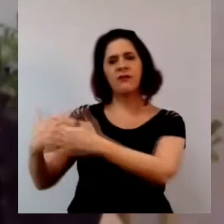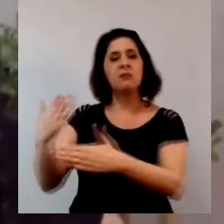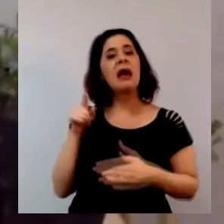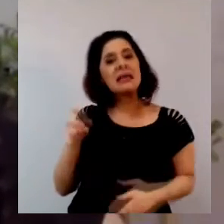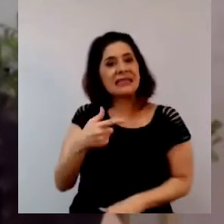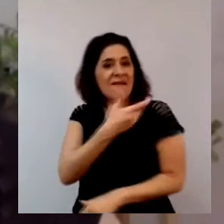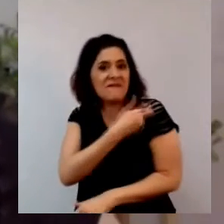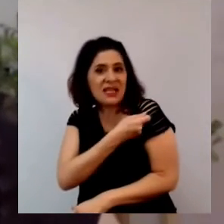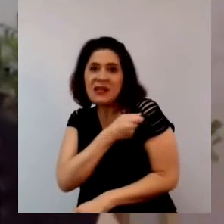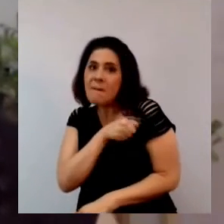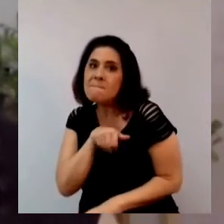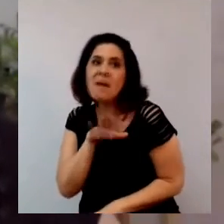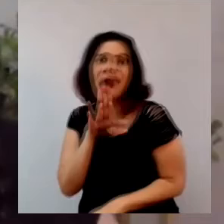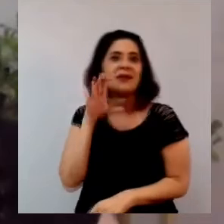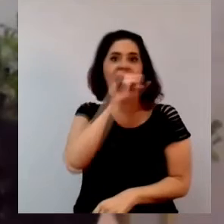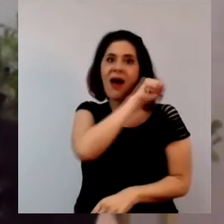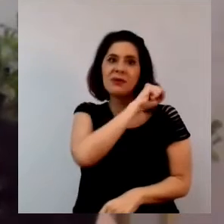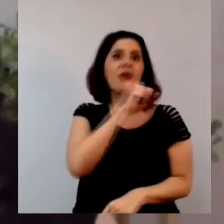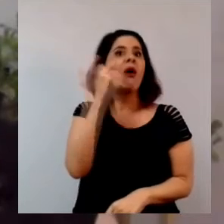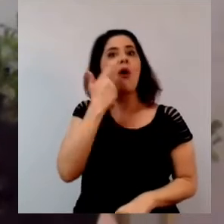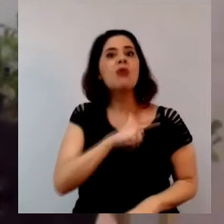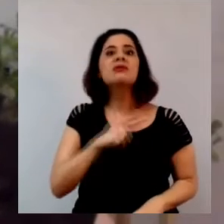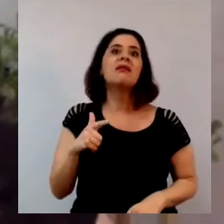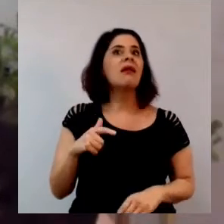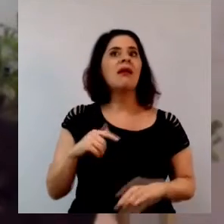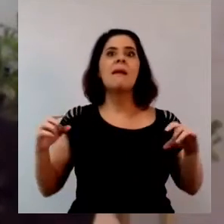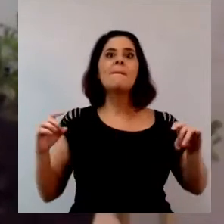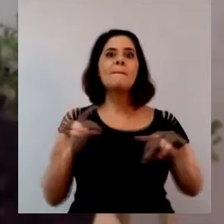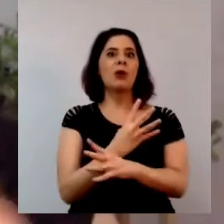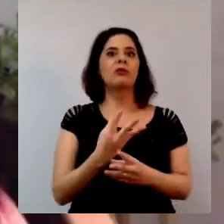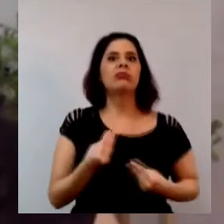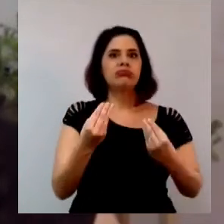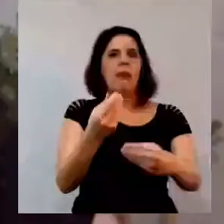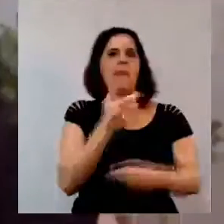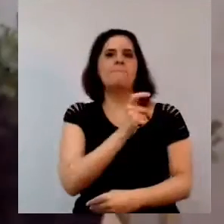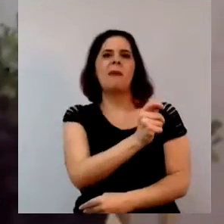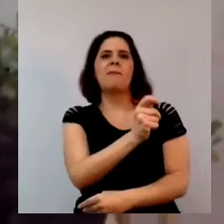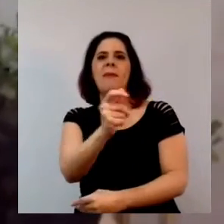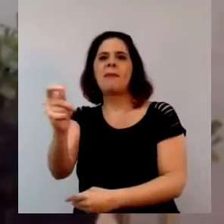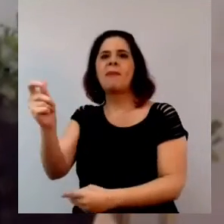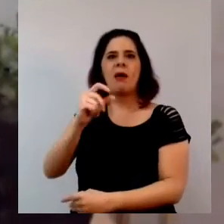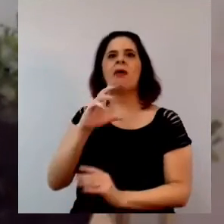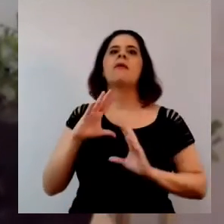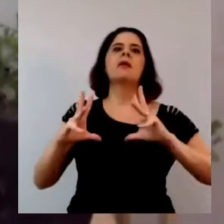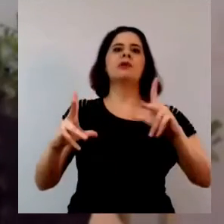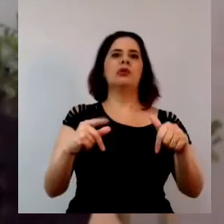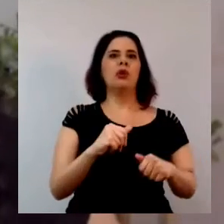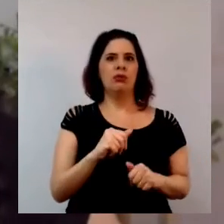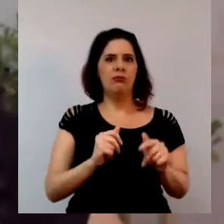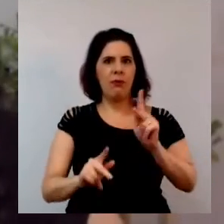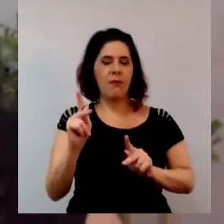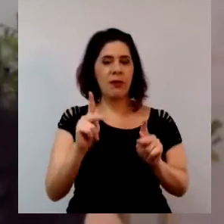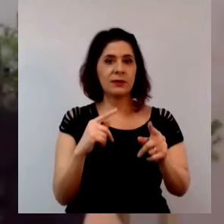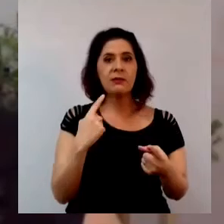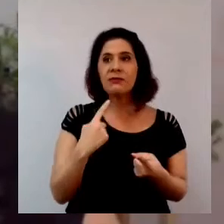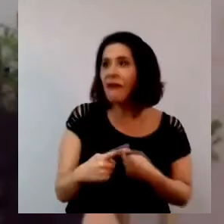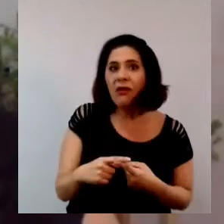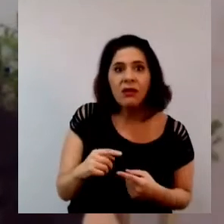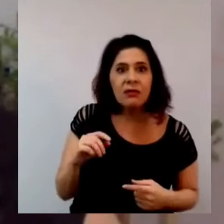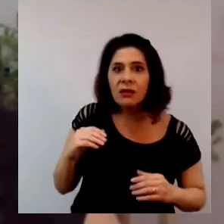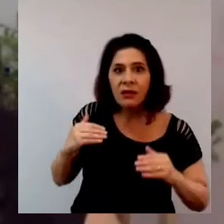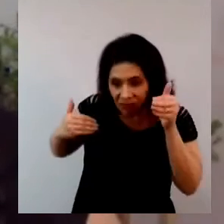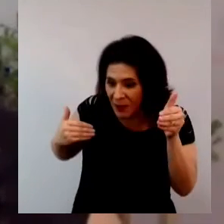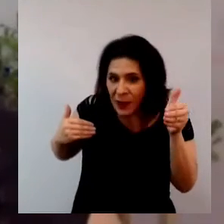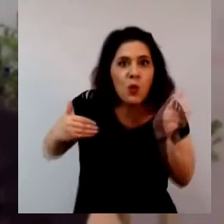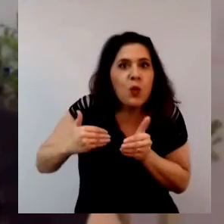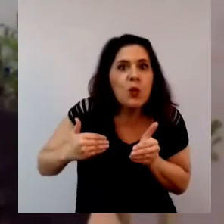desenvolvidas e colocadas em disponibilidade para a população do que nunca se viu, né? Então, a vacina mais rápida que a gente